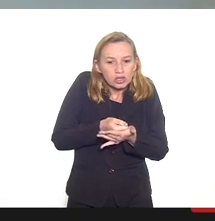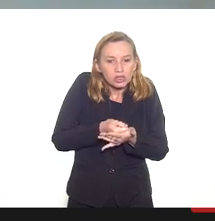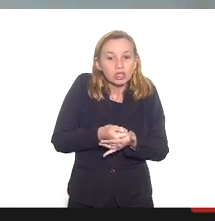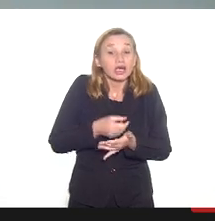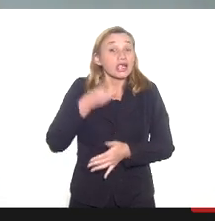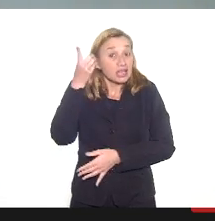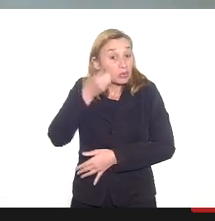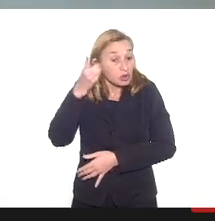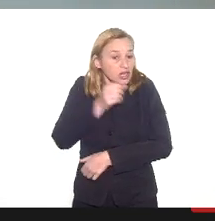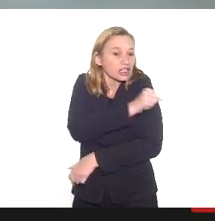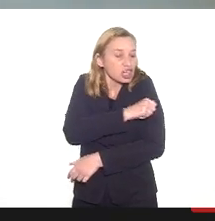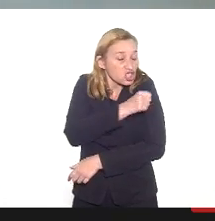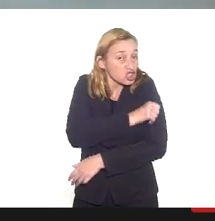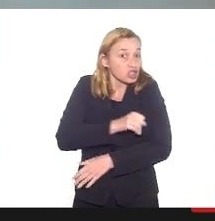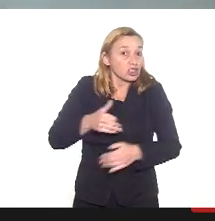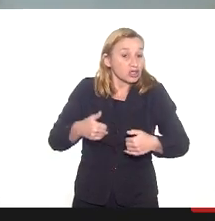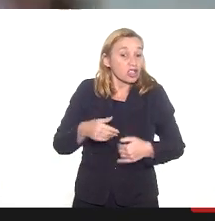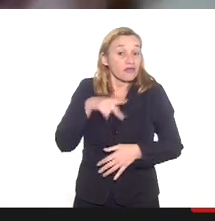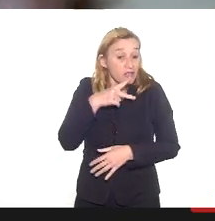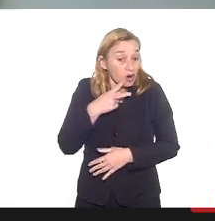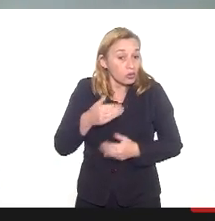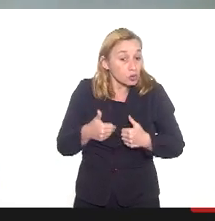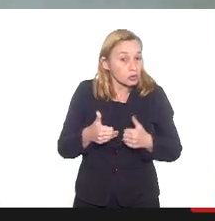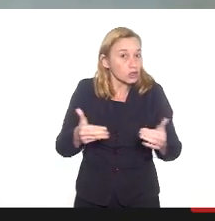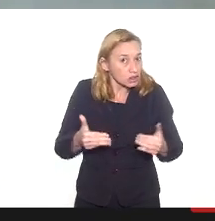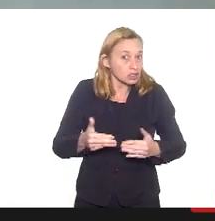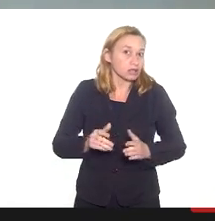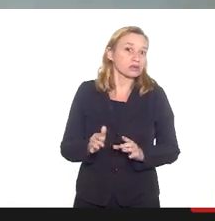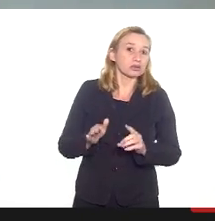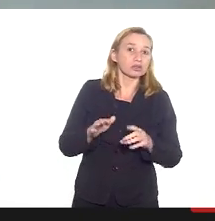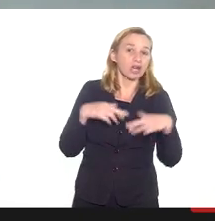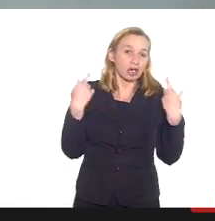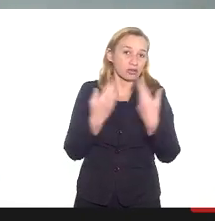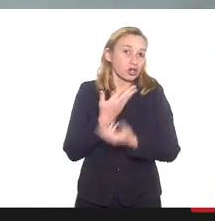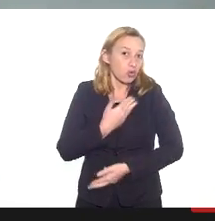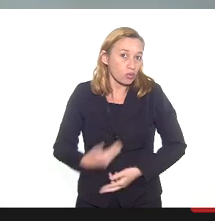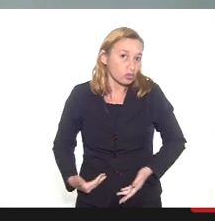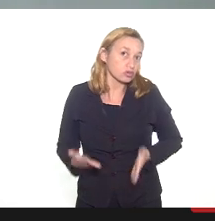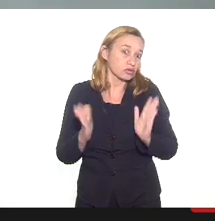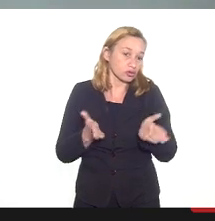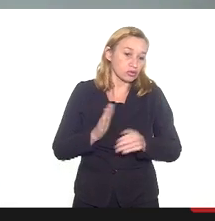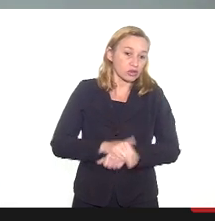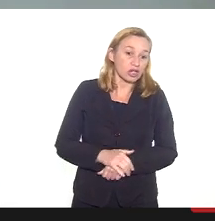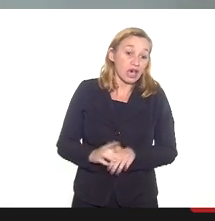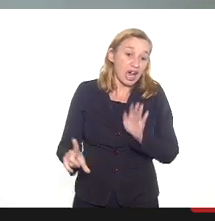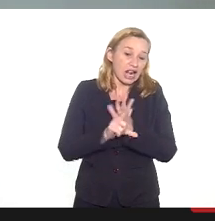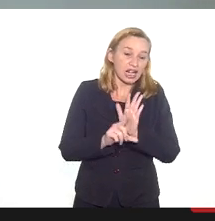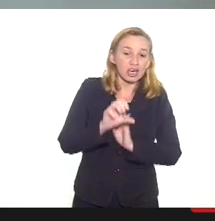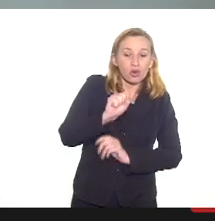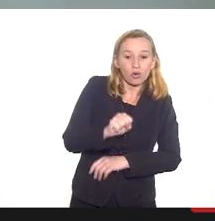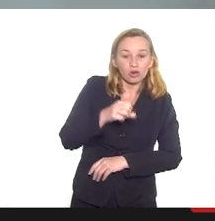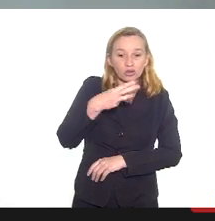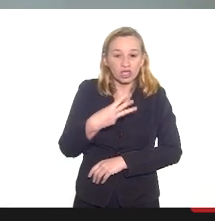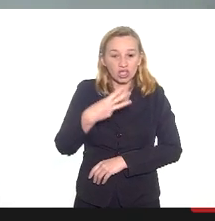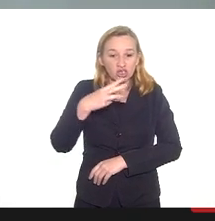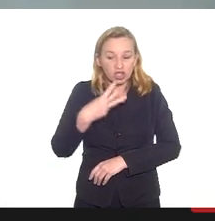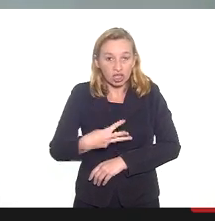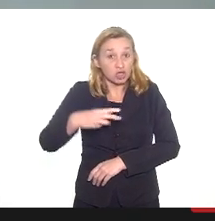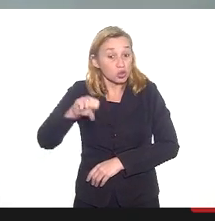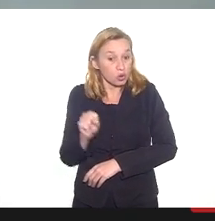deputada Rejane abriu essa audiência hoje falando. A Lei 8.332